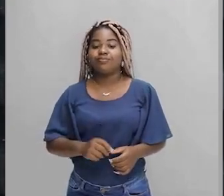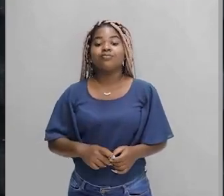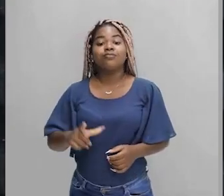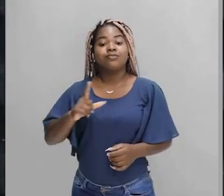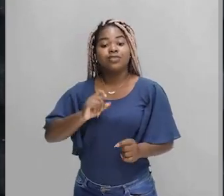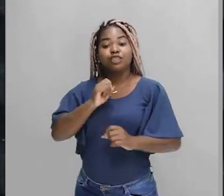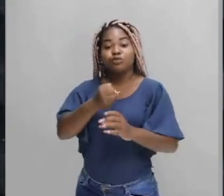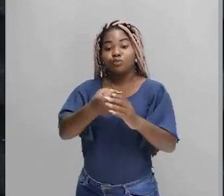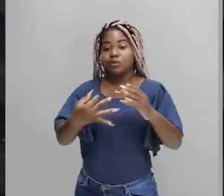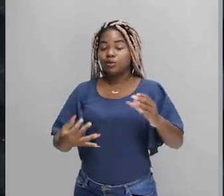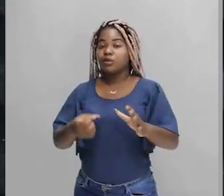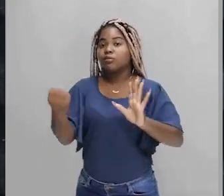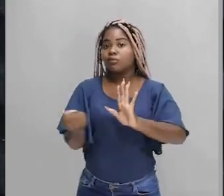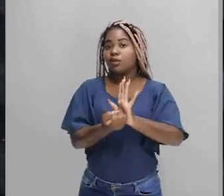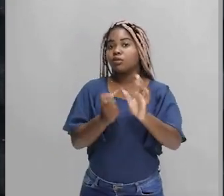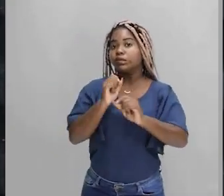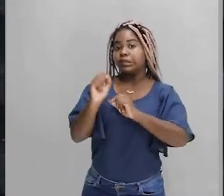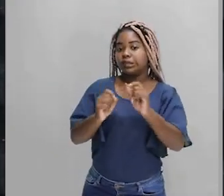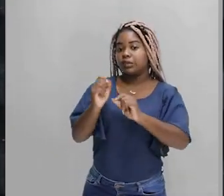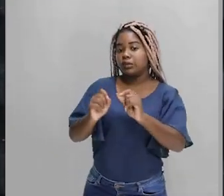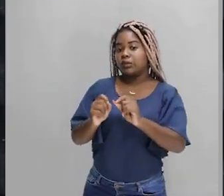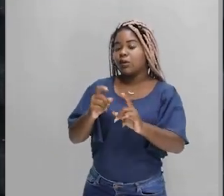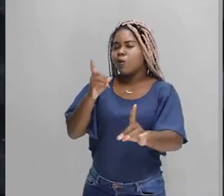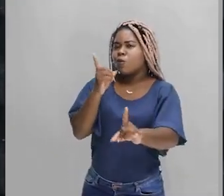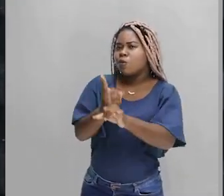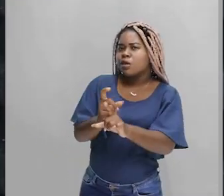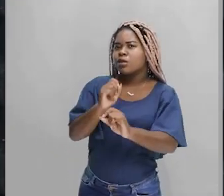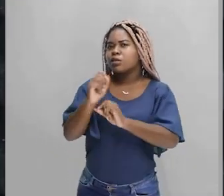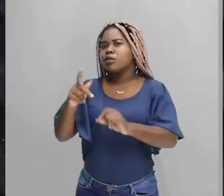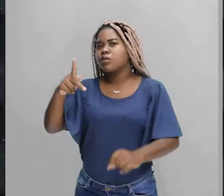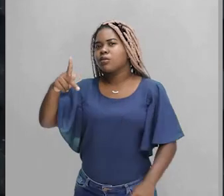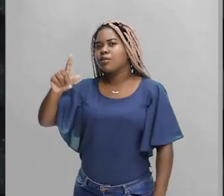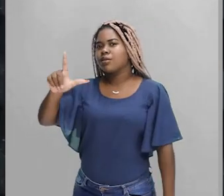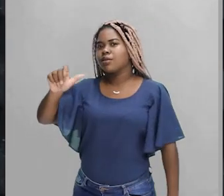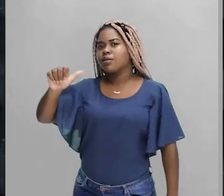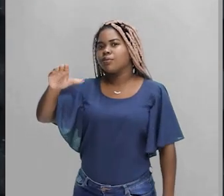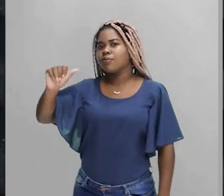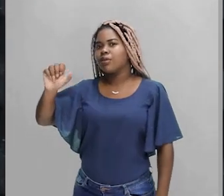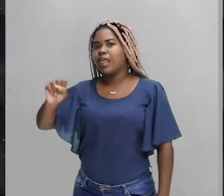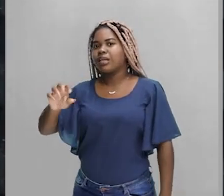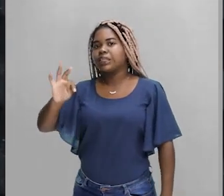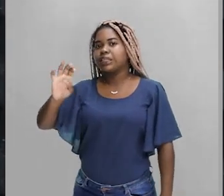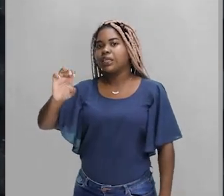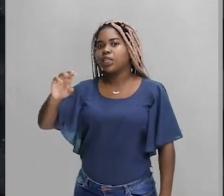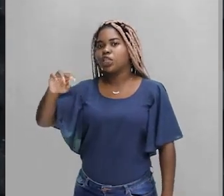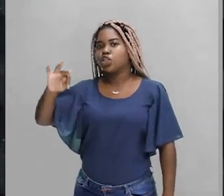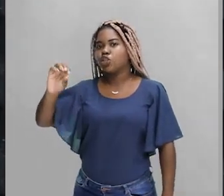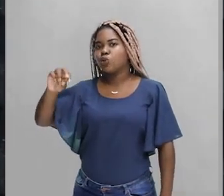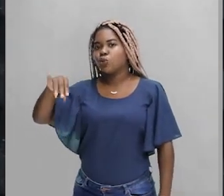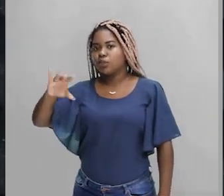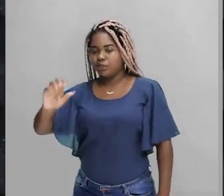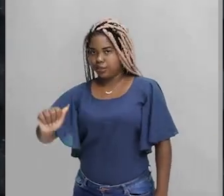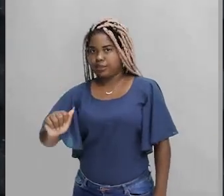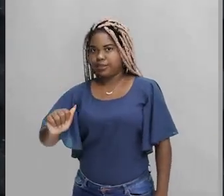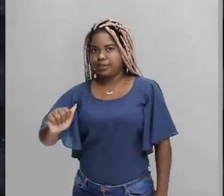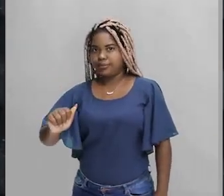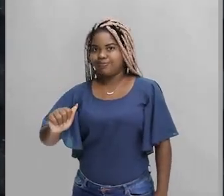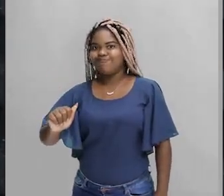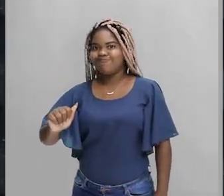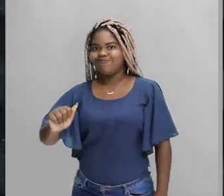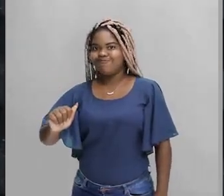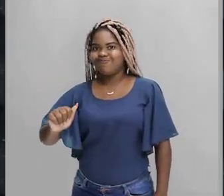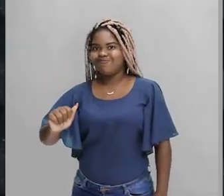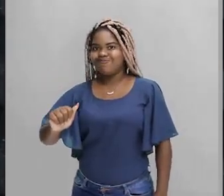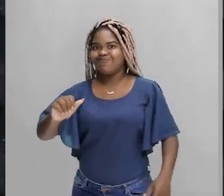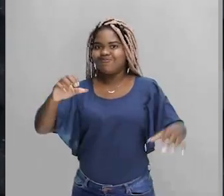uma característica marcante, o encontro de placas tectônicas, tá, gente? Limites, ó, convergentes,